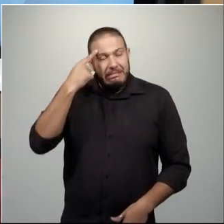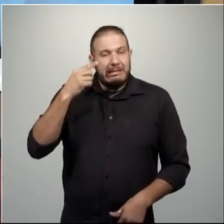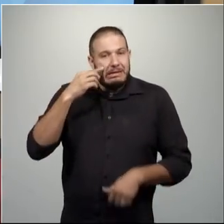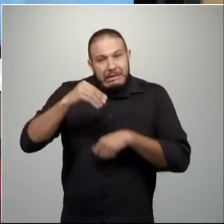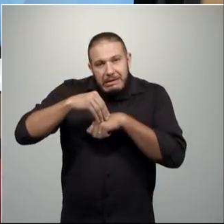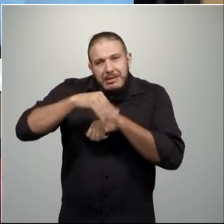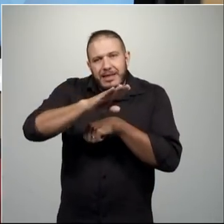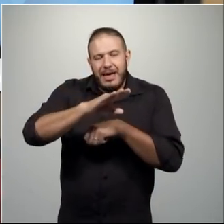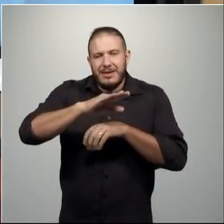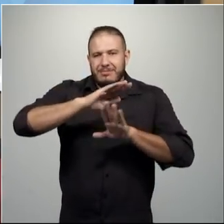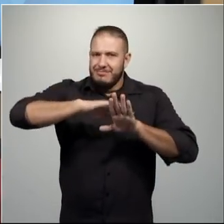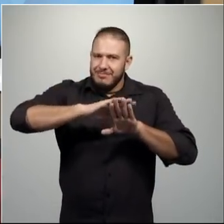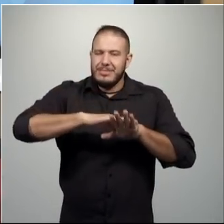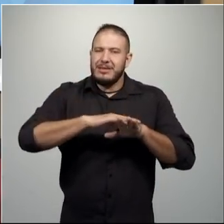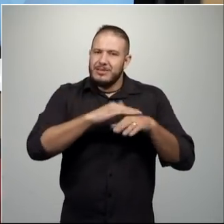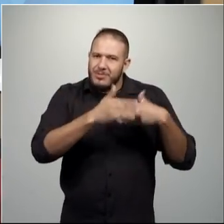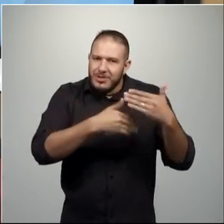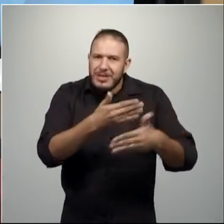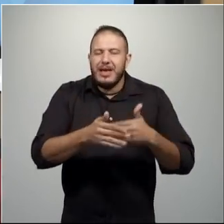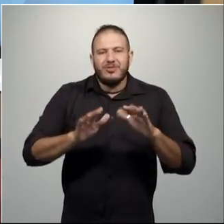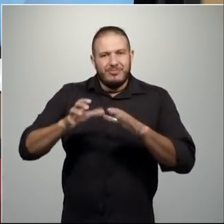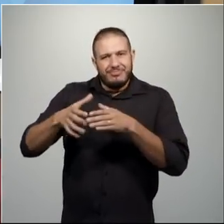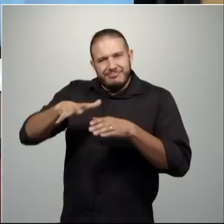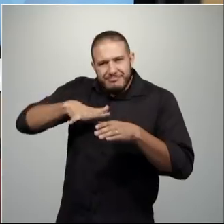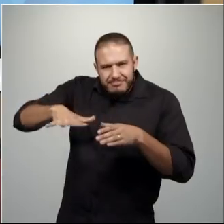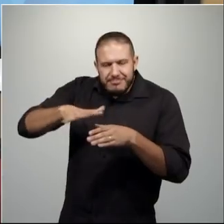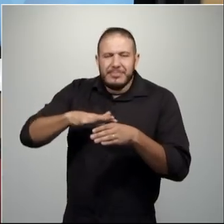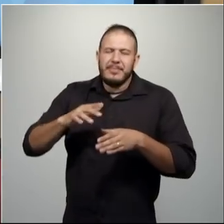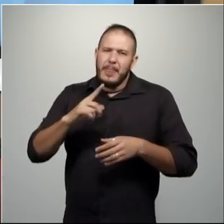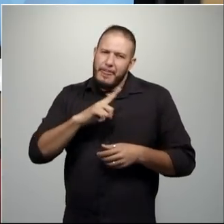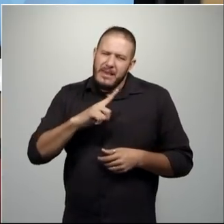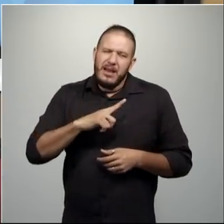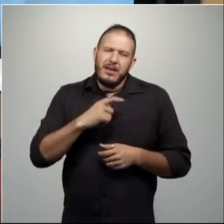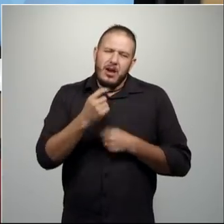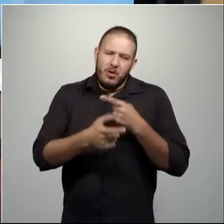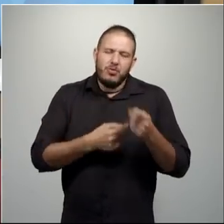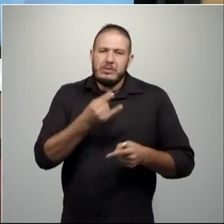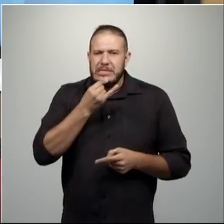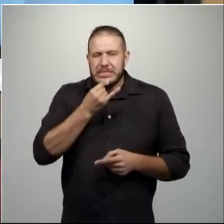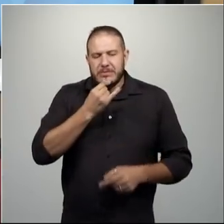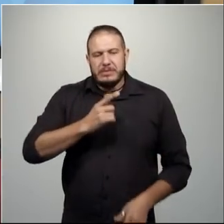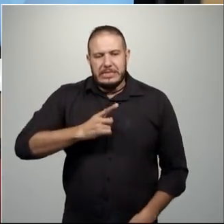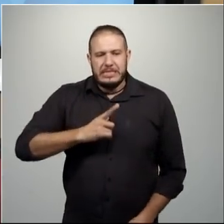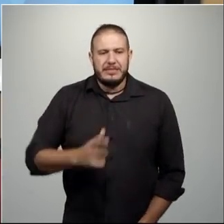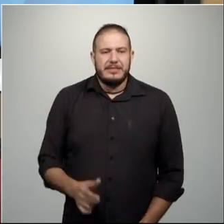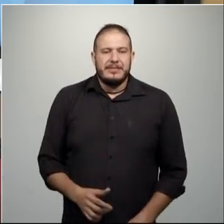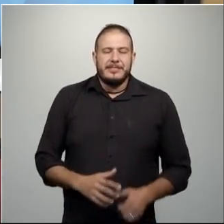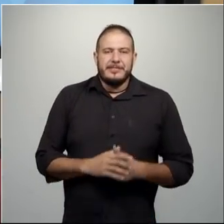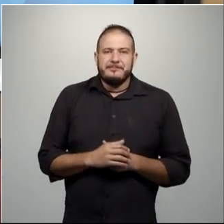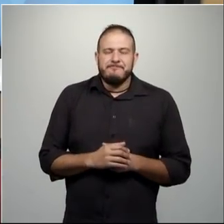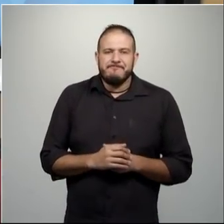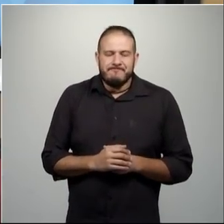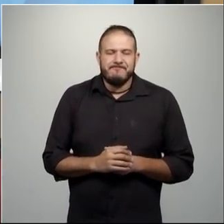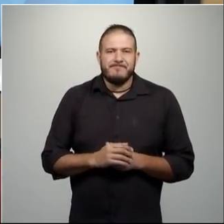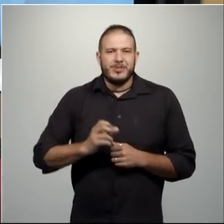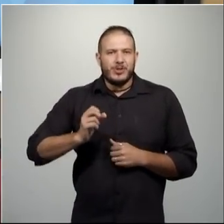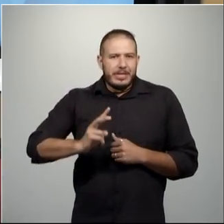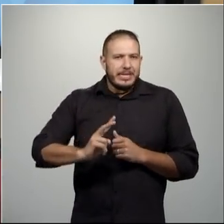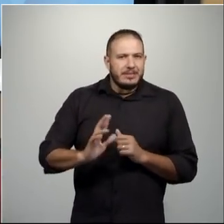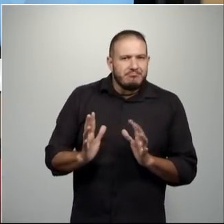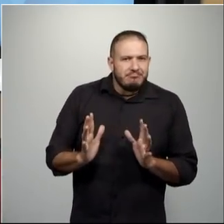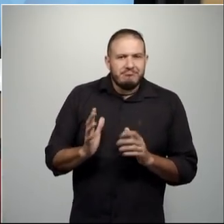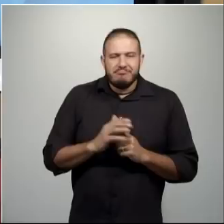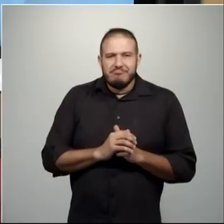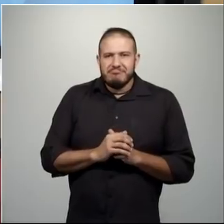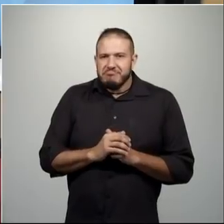por trás do processo de mineração é o que alguns exemplos pra vocês tá aí eu agora